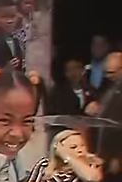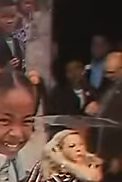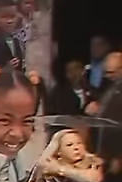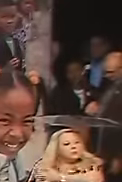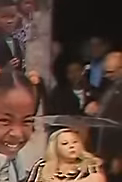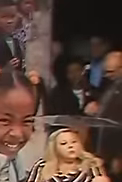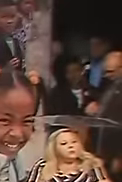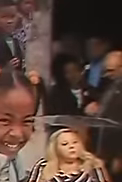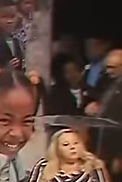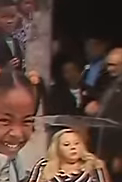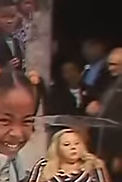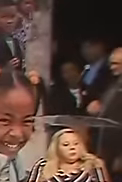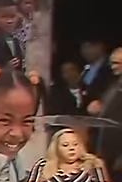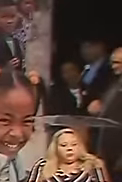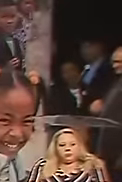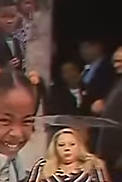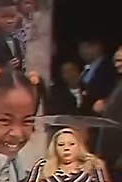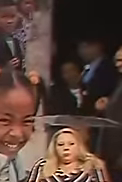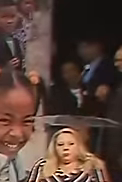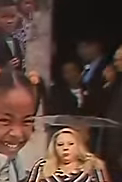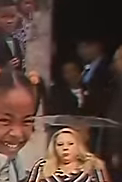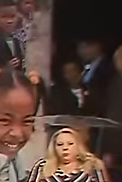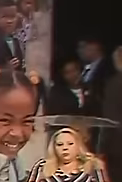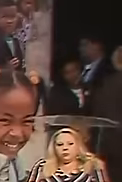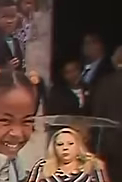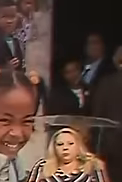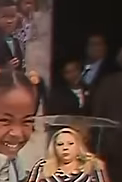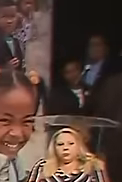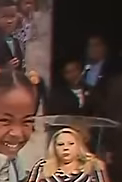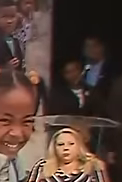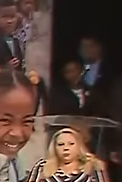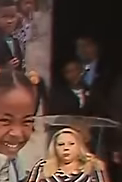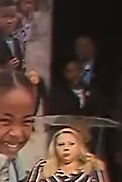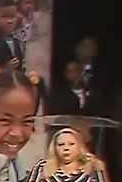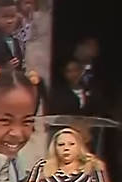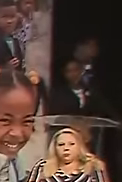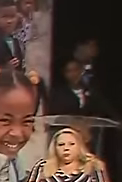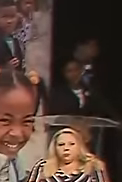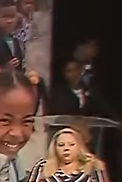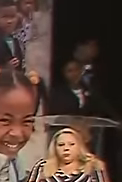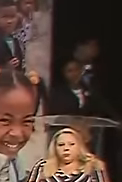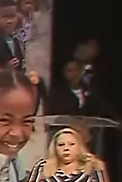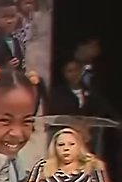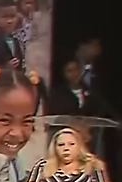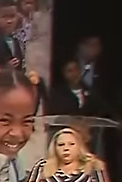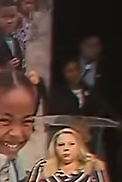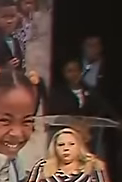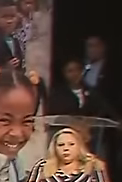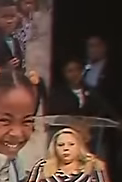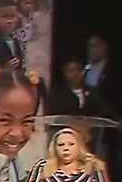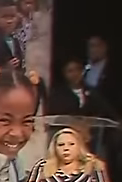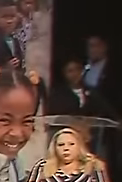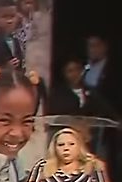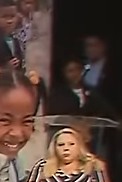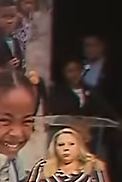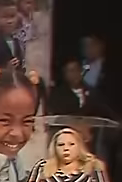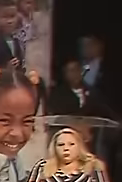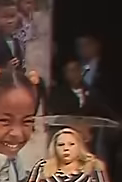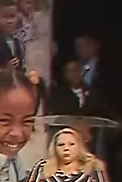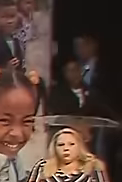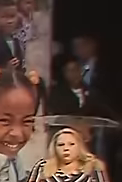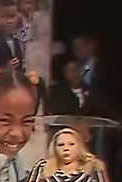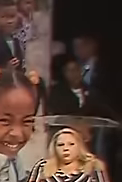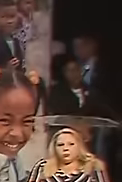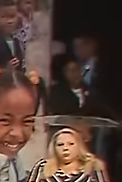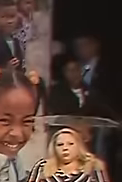Turismo que como ele mesmo disse é o setor que vai na contra corrente da crise e cresce apesar da